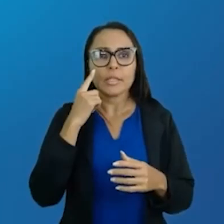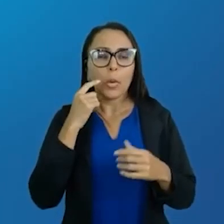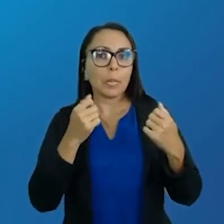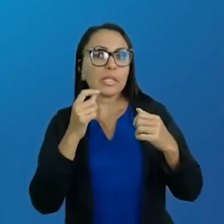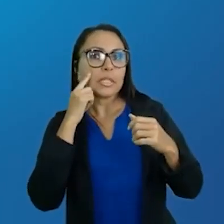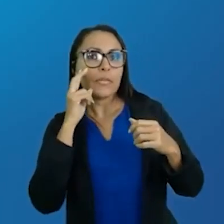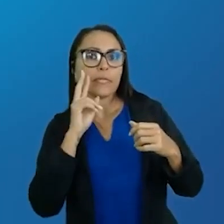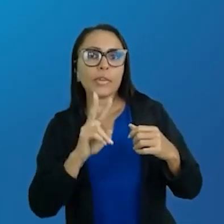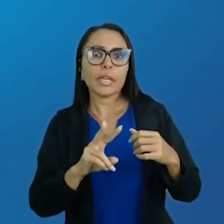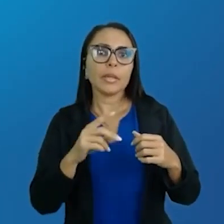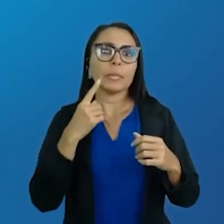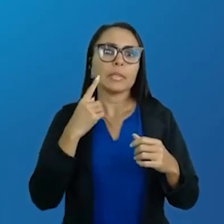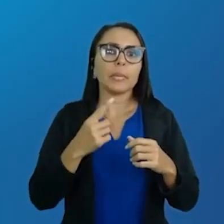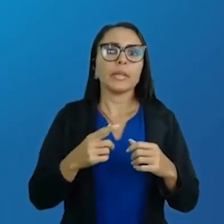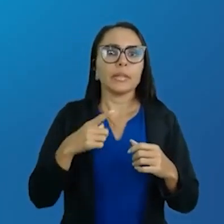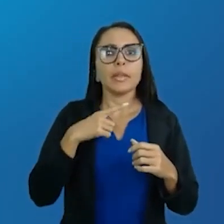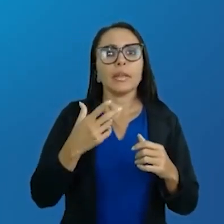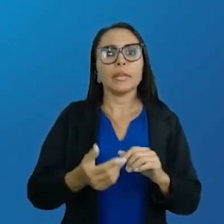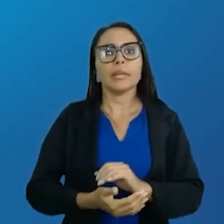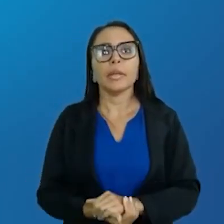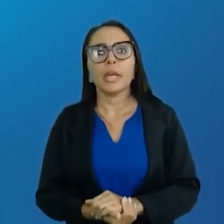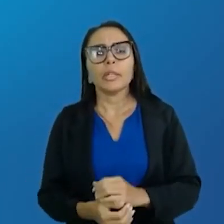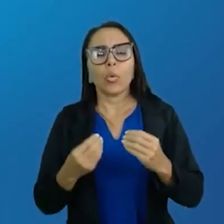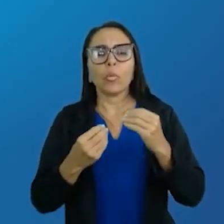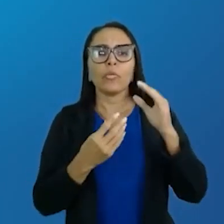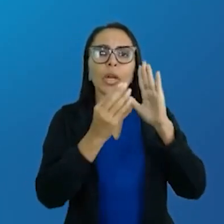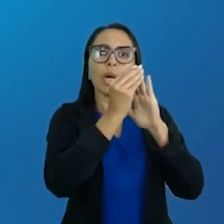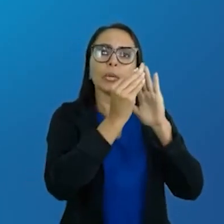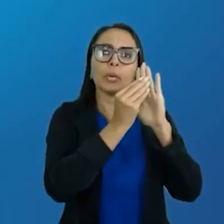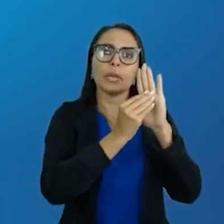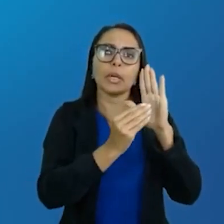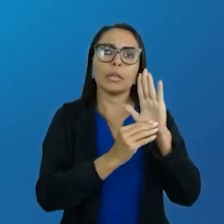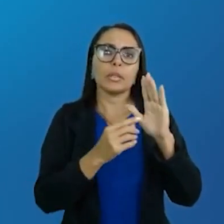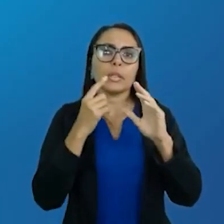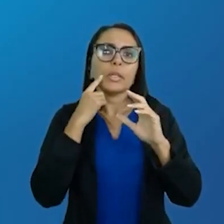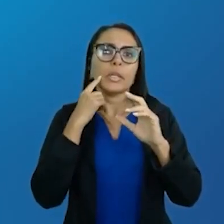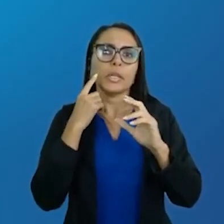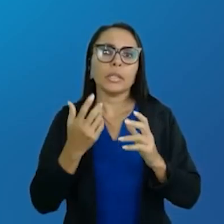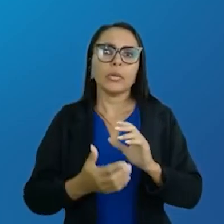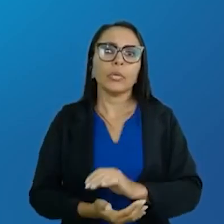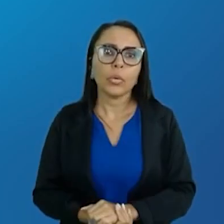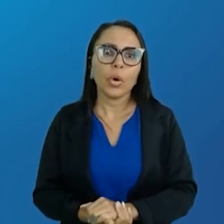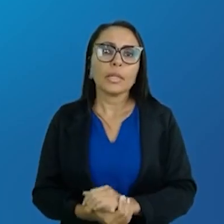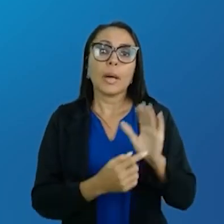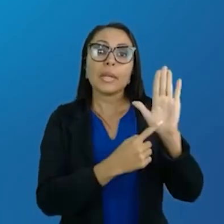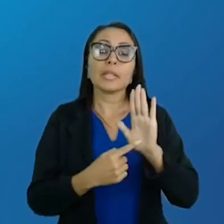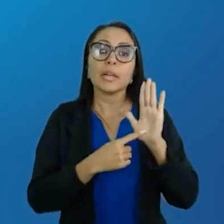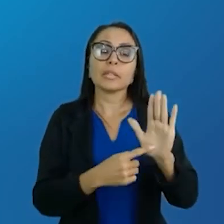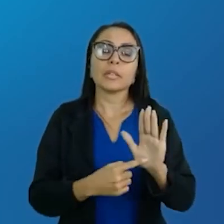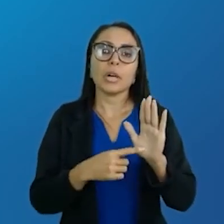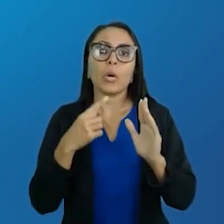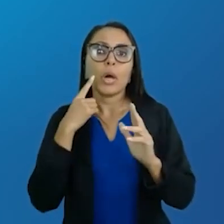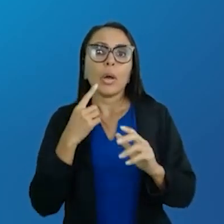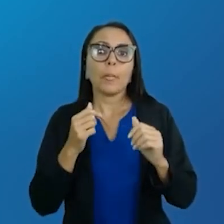saber, digamos assim, que tem. E como pode ser aplicado ao lado, por exemplo, no carrossel de notícias, ou no carrossel de apresentação de imagens, onde